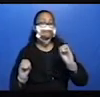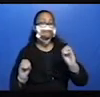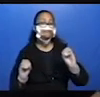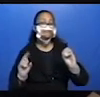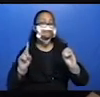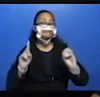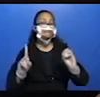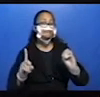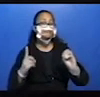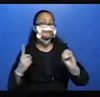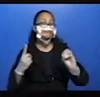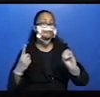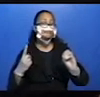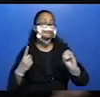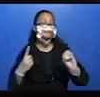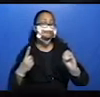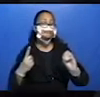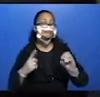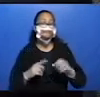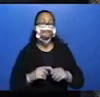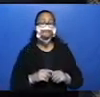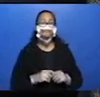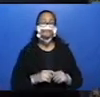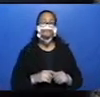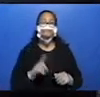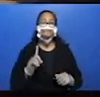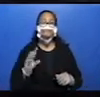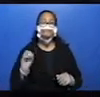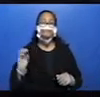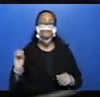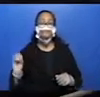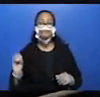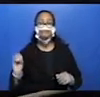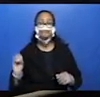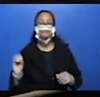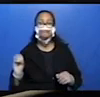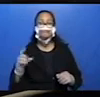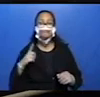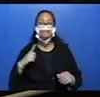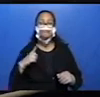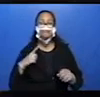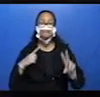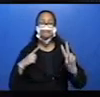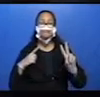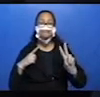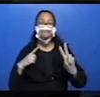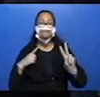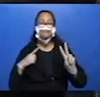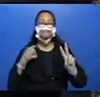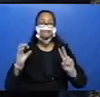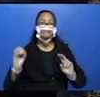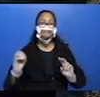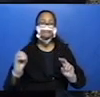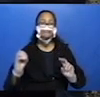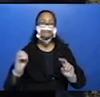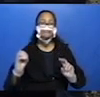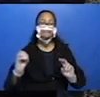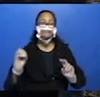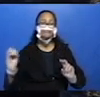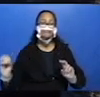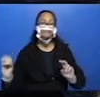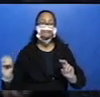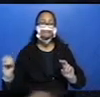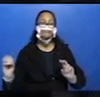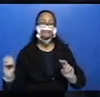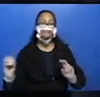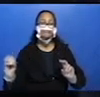acabam com um zero? O 100 tem 2 zeros. O 1000, 3 zeros. Vocês